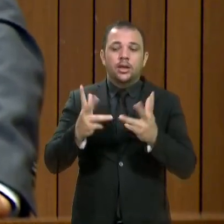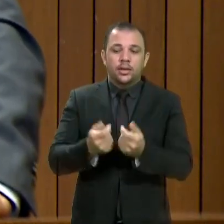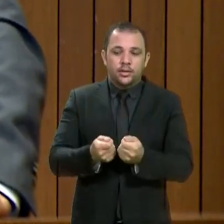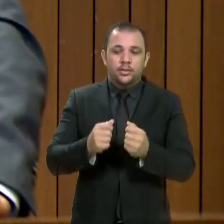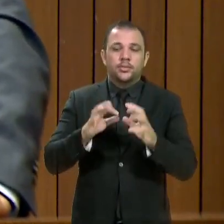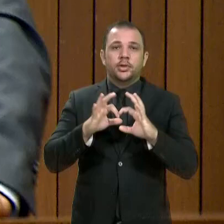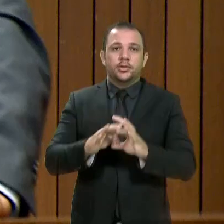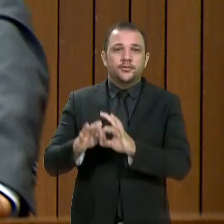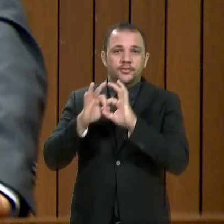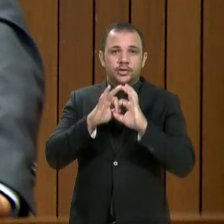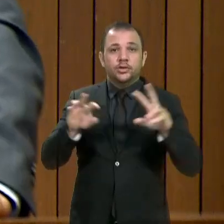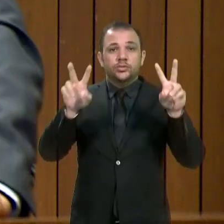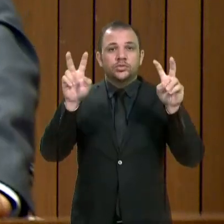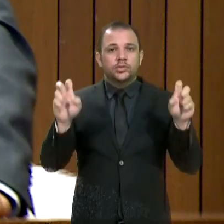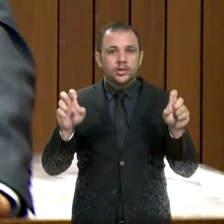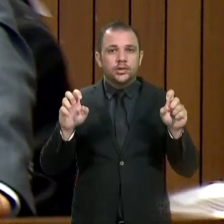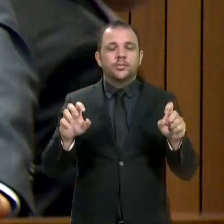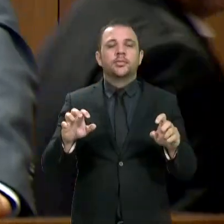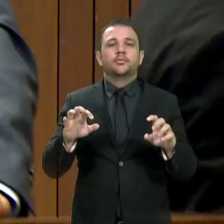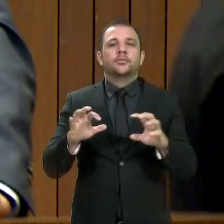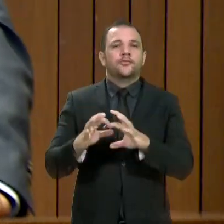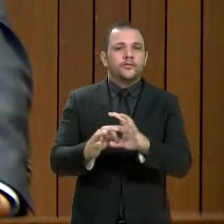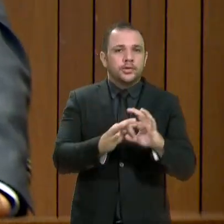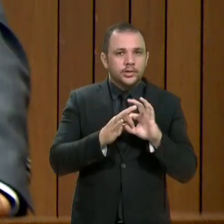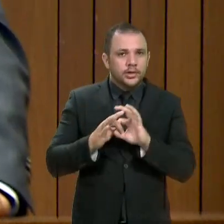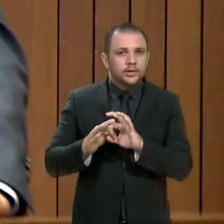e fome. Considero